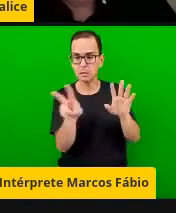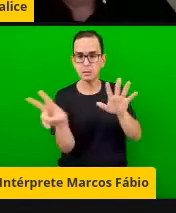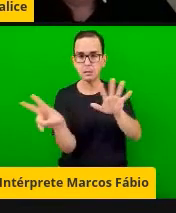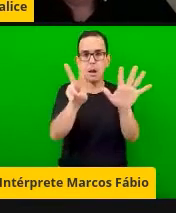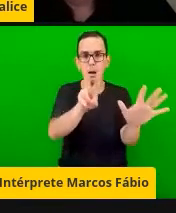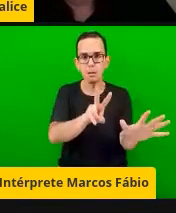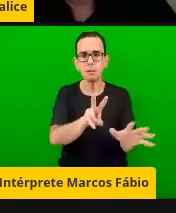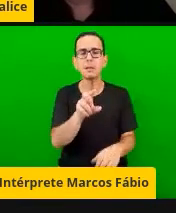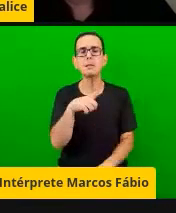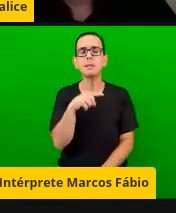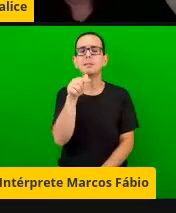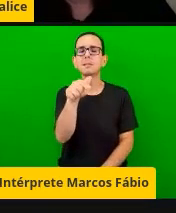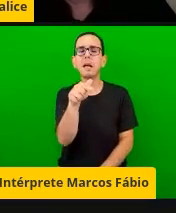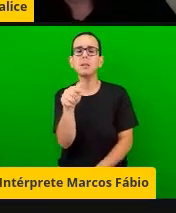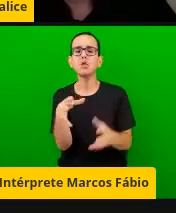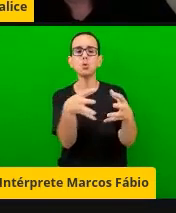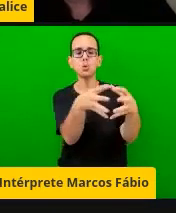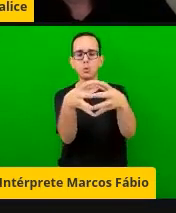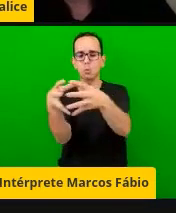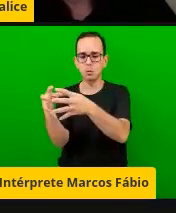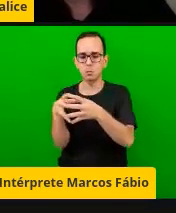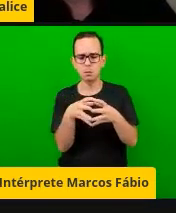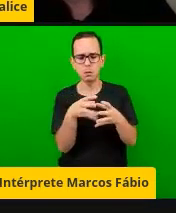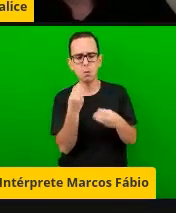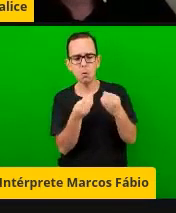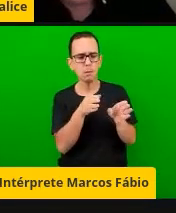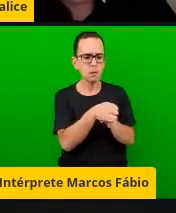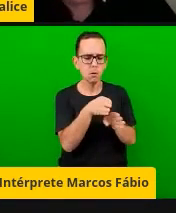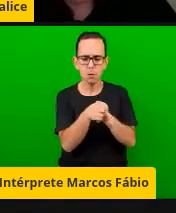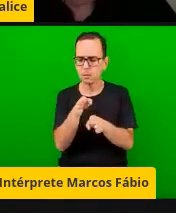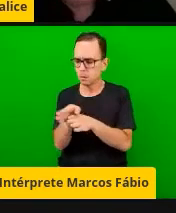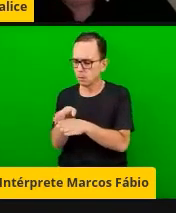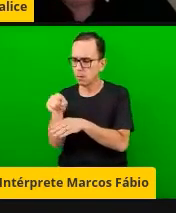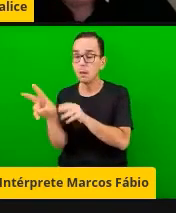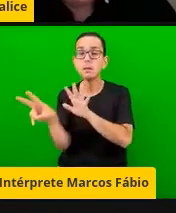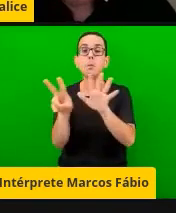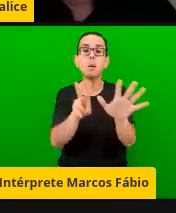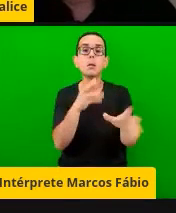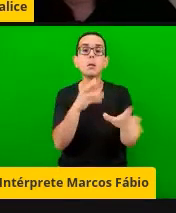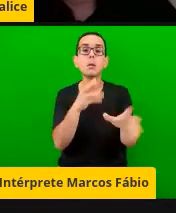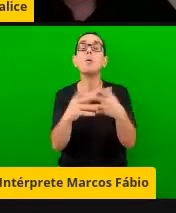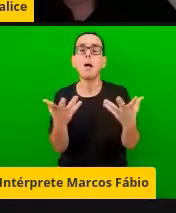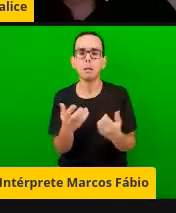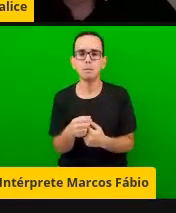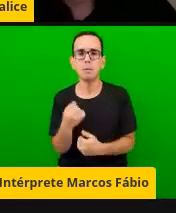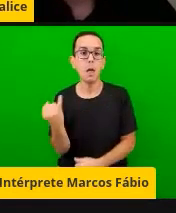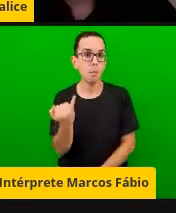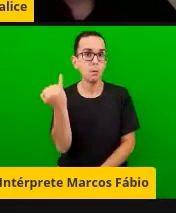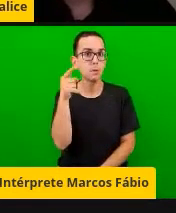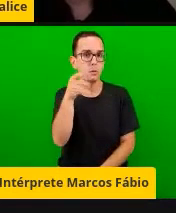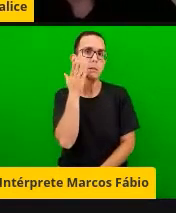7 turmas, como é que você orientou as suas 7 turmas naquela semana? Isso é importantíssimo você saber